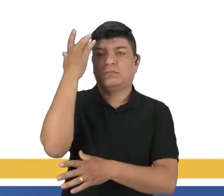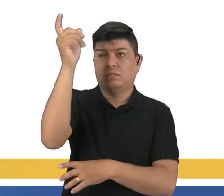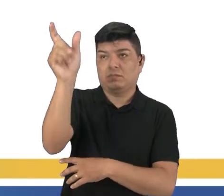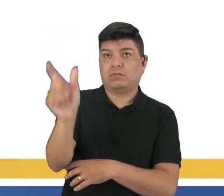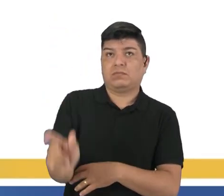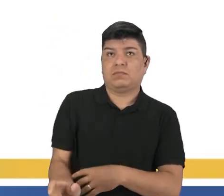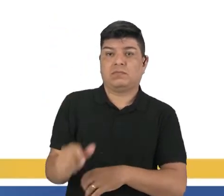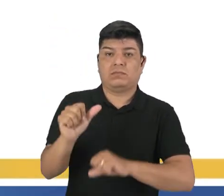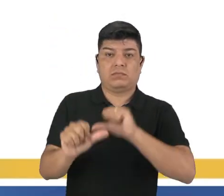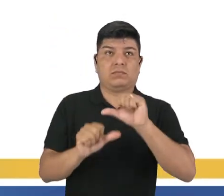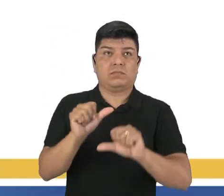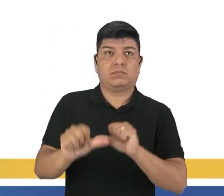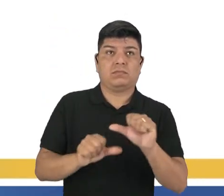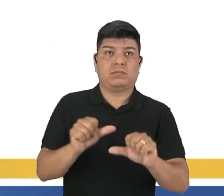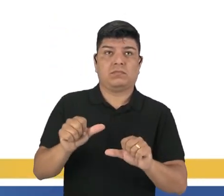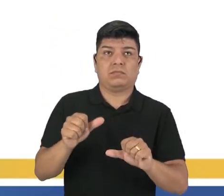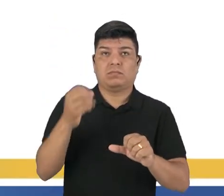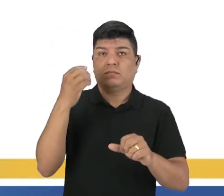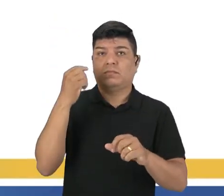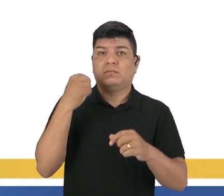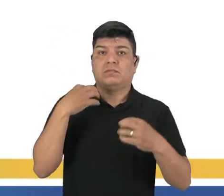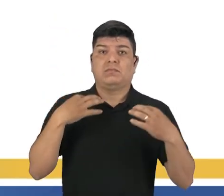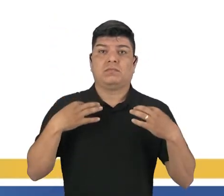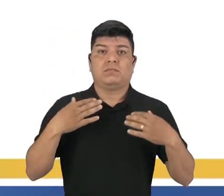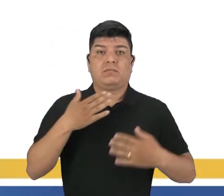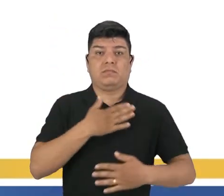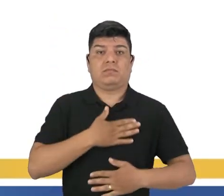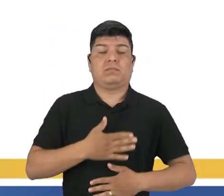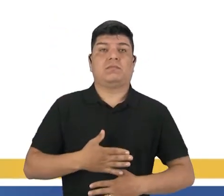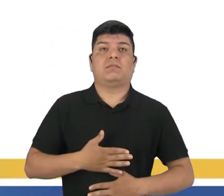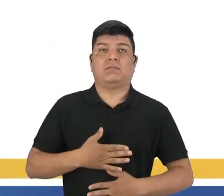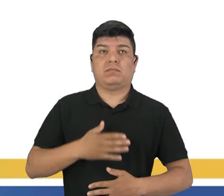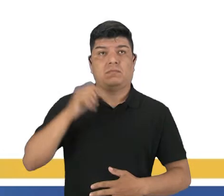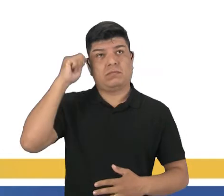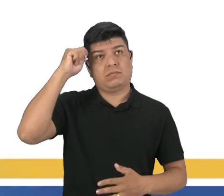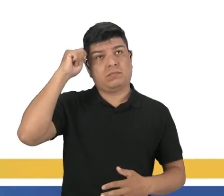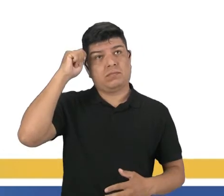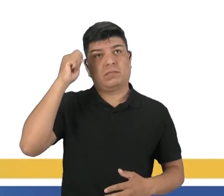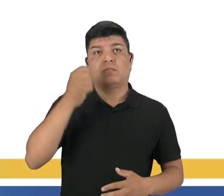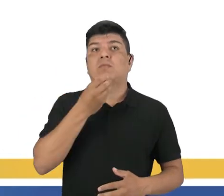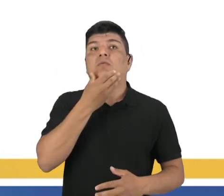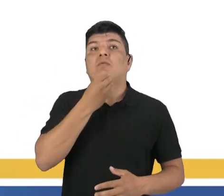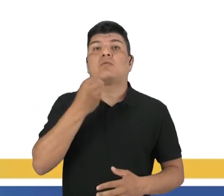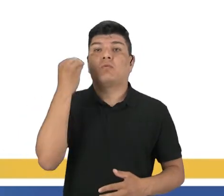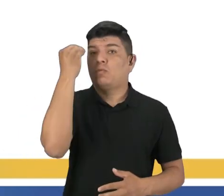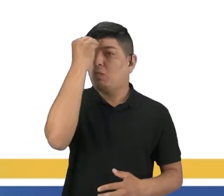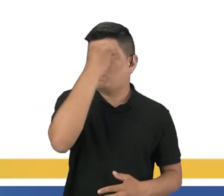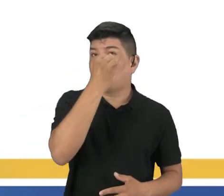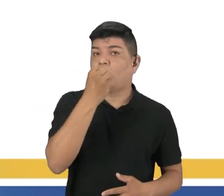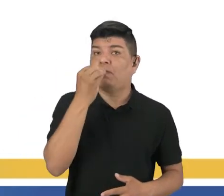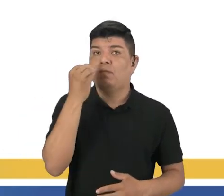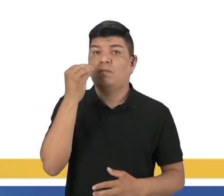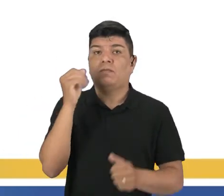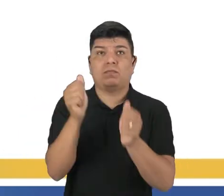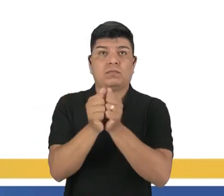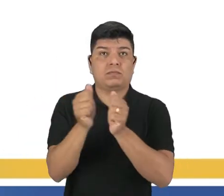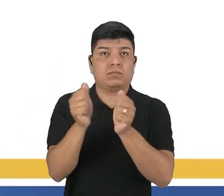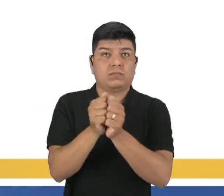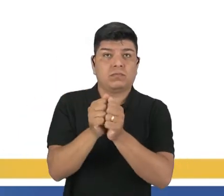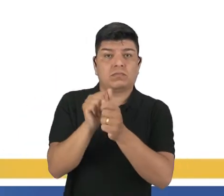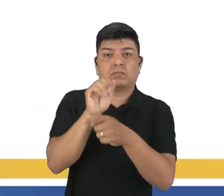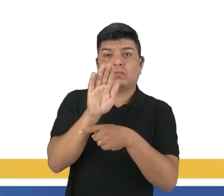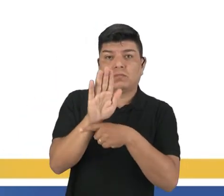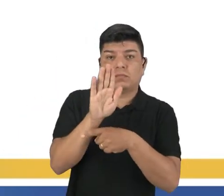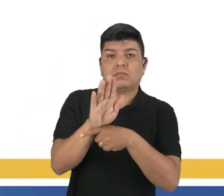personagem e na transformação estética dos atores. O maquiador atua junto com a produção do espetáculo,